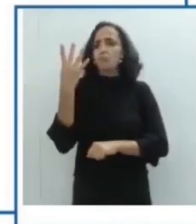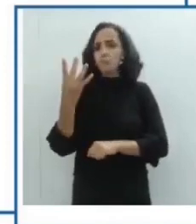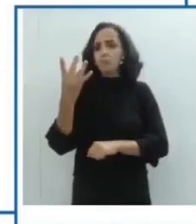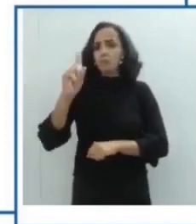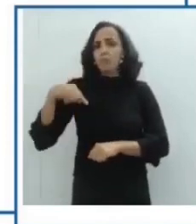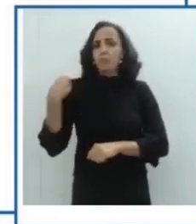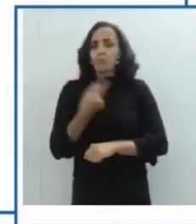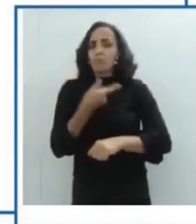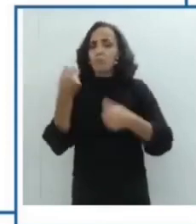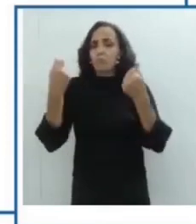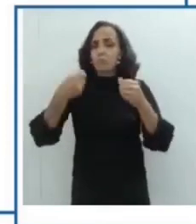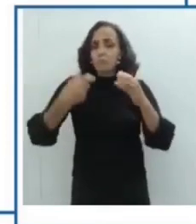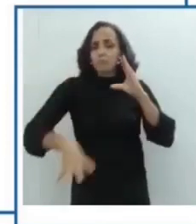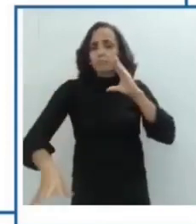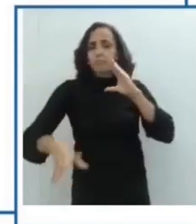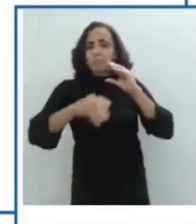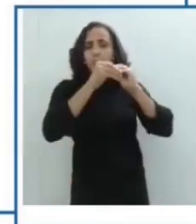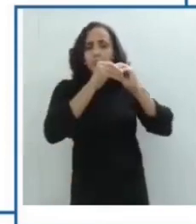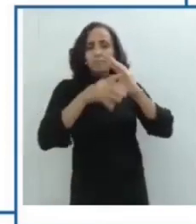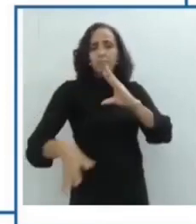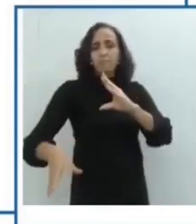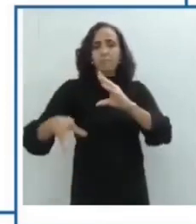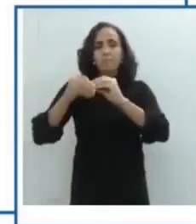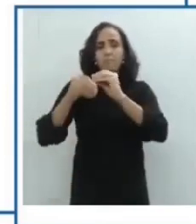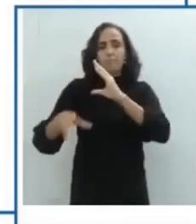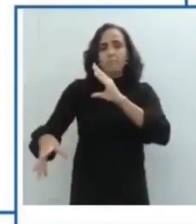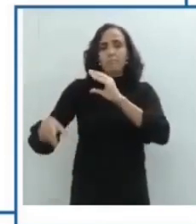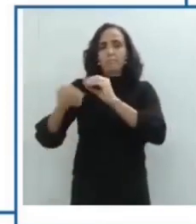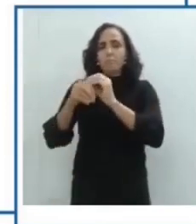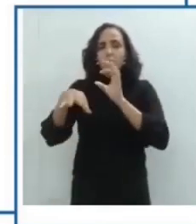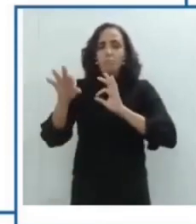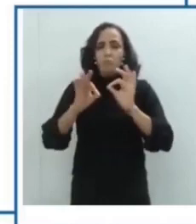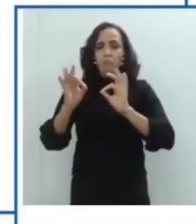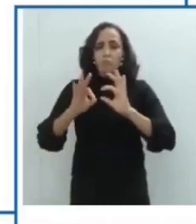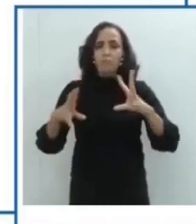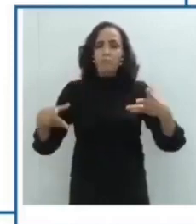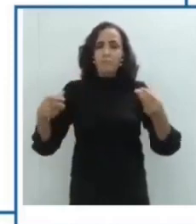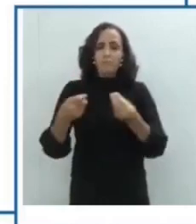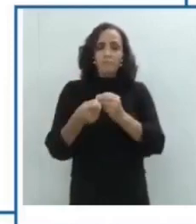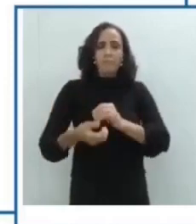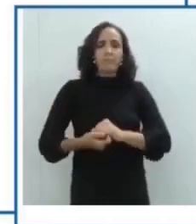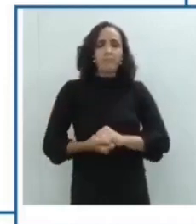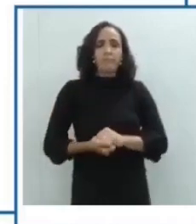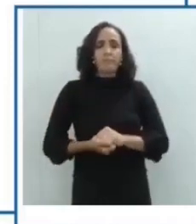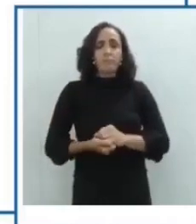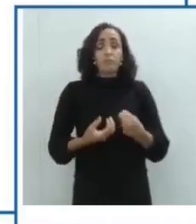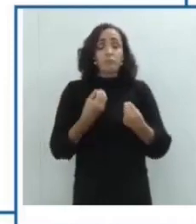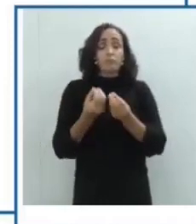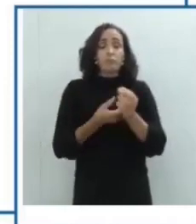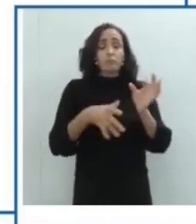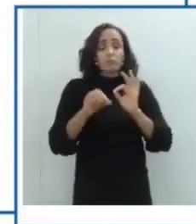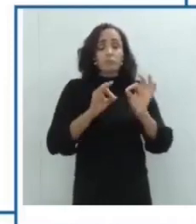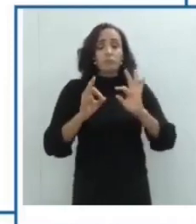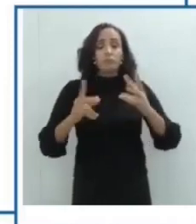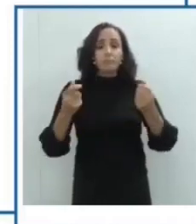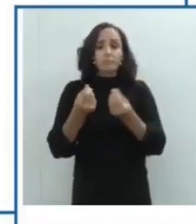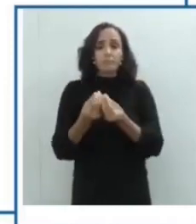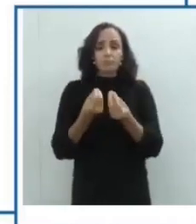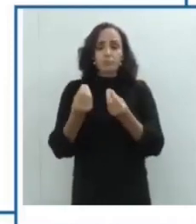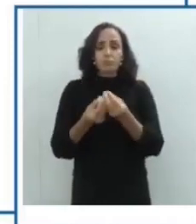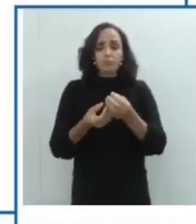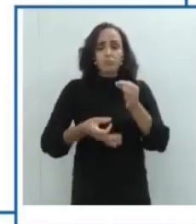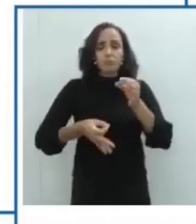gente precisa inserir item por item na hora de fazer uma quebra de página. Quebra automática de linha